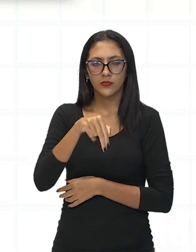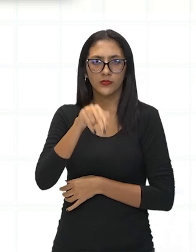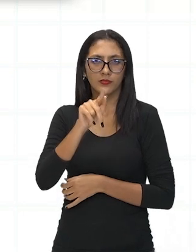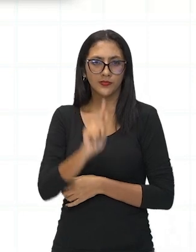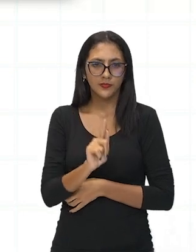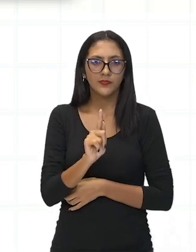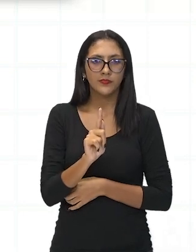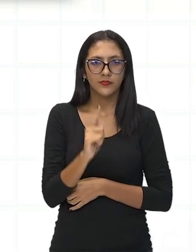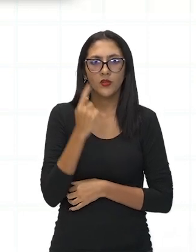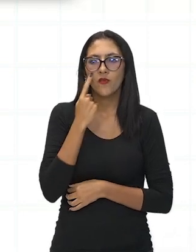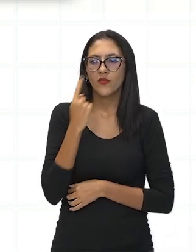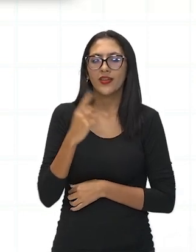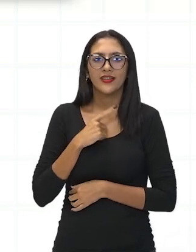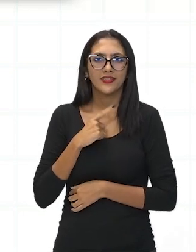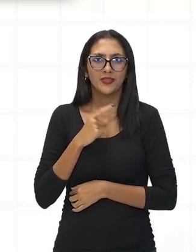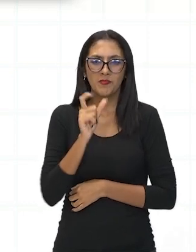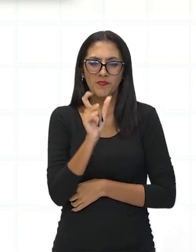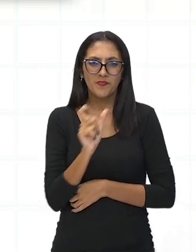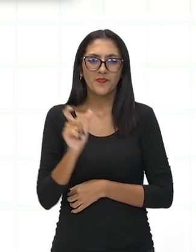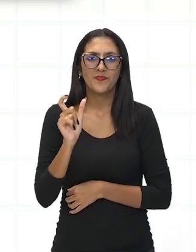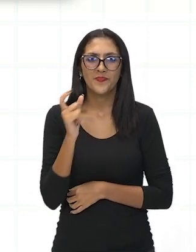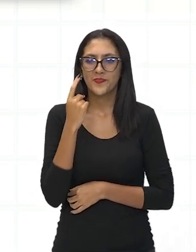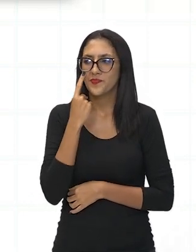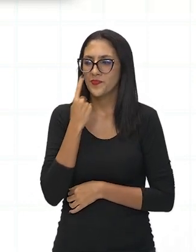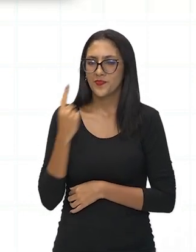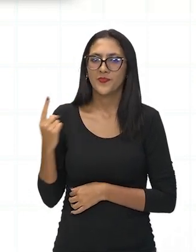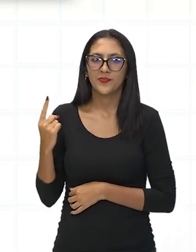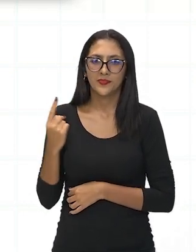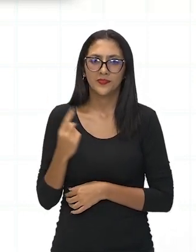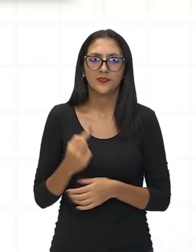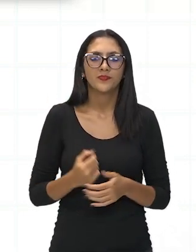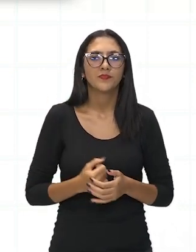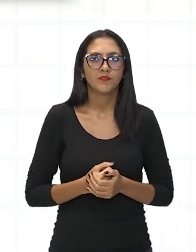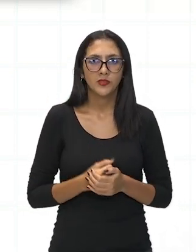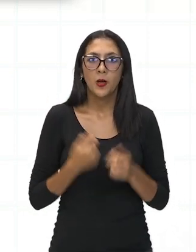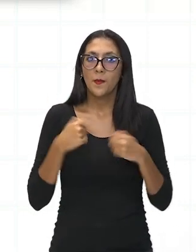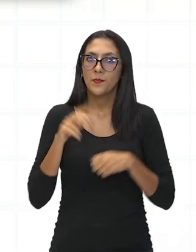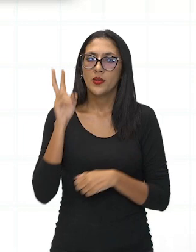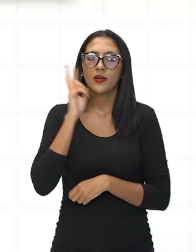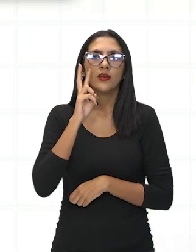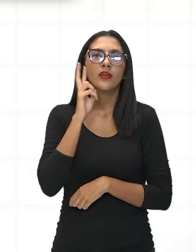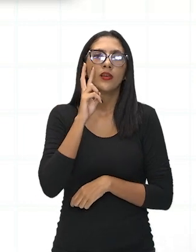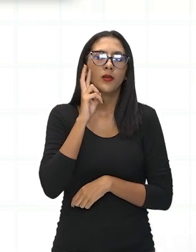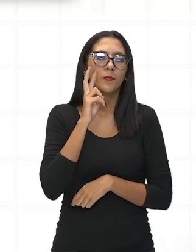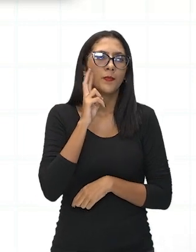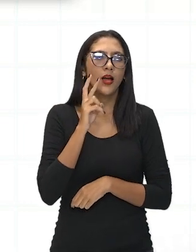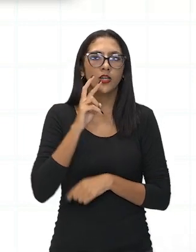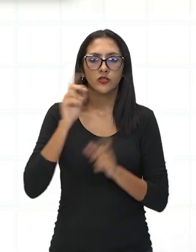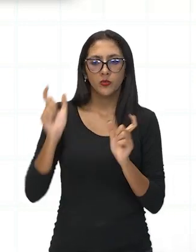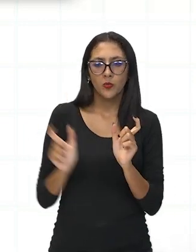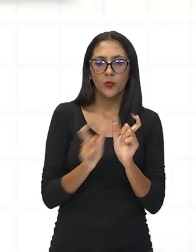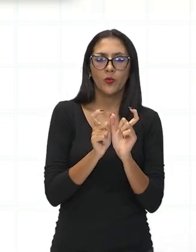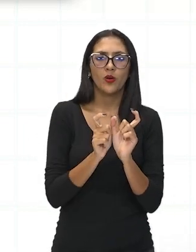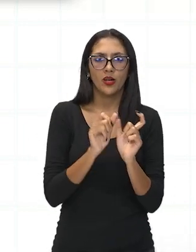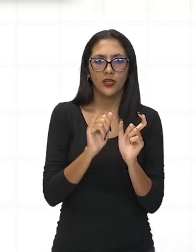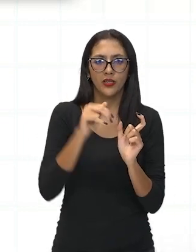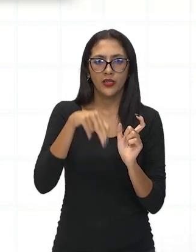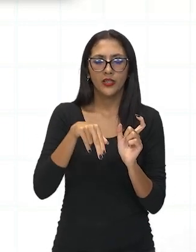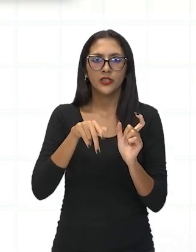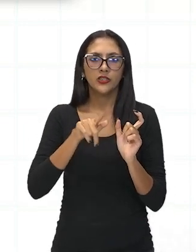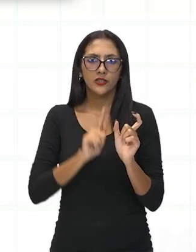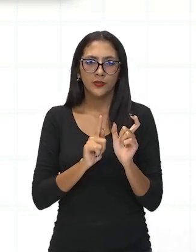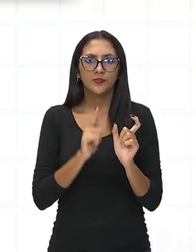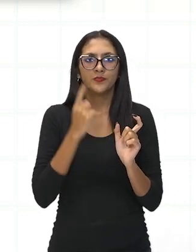o gerúndio ao verbo. Não pode esquecer, tá? São tempos verbais